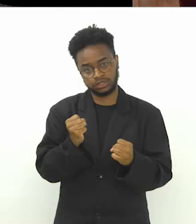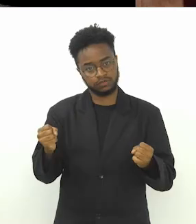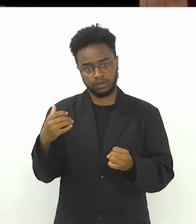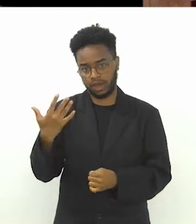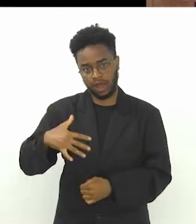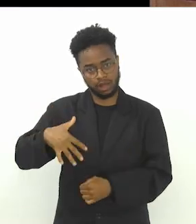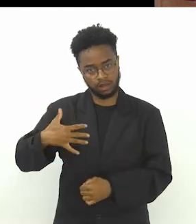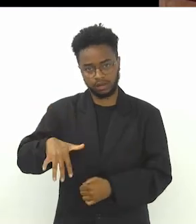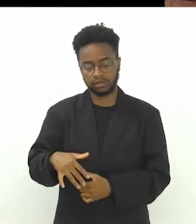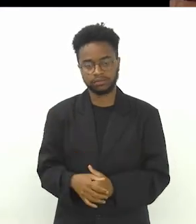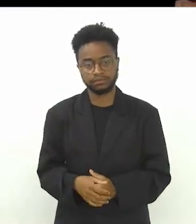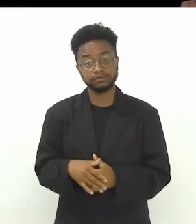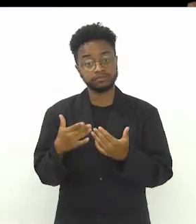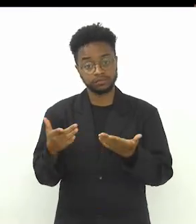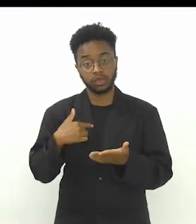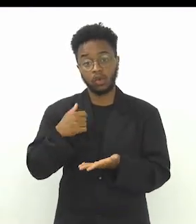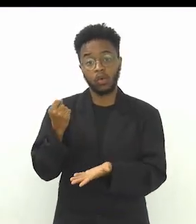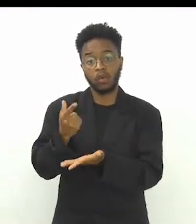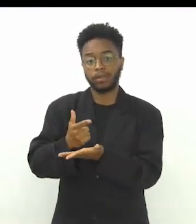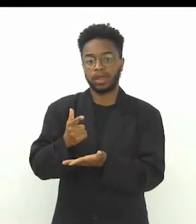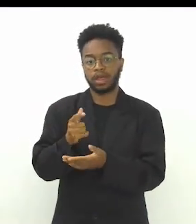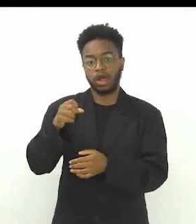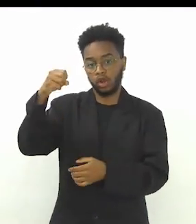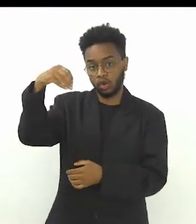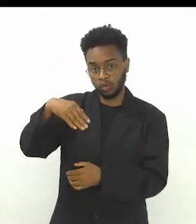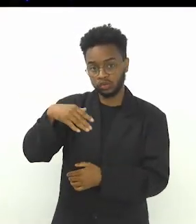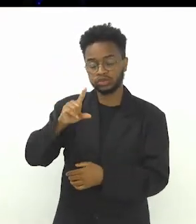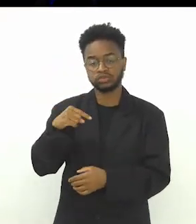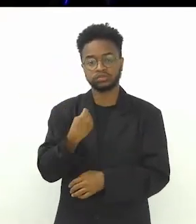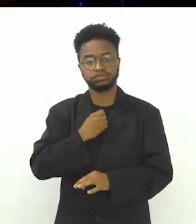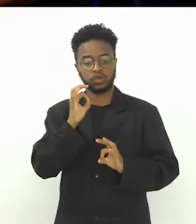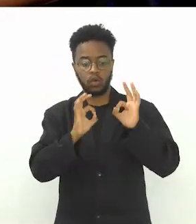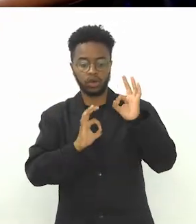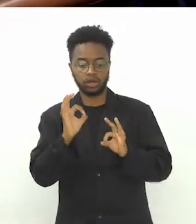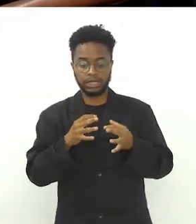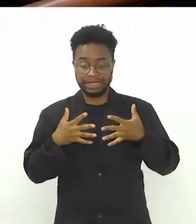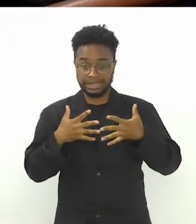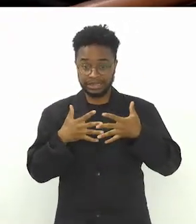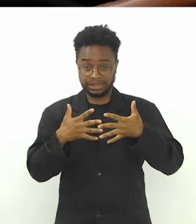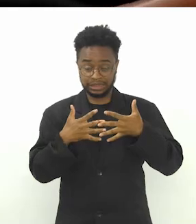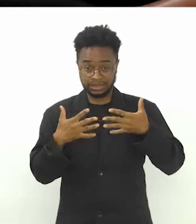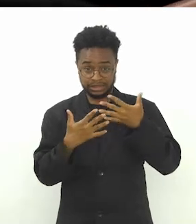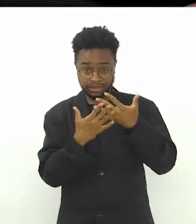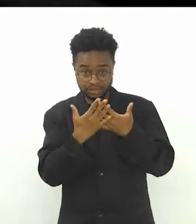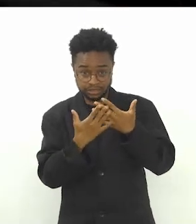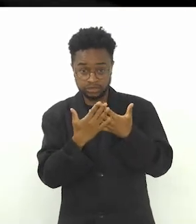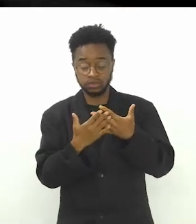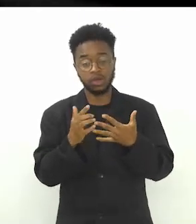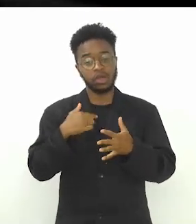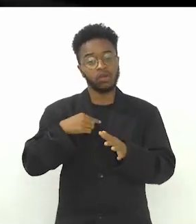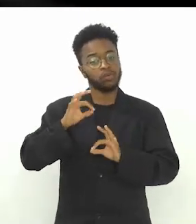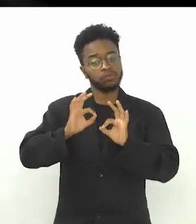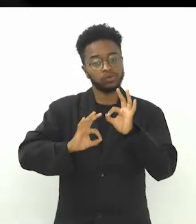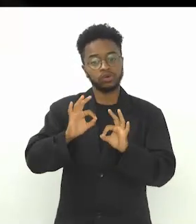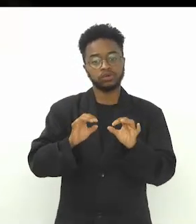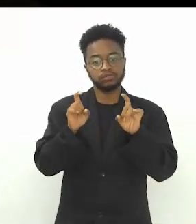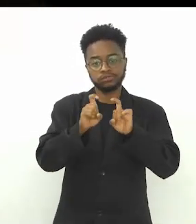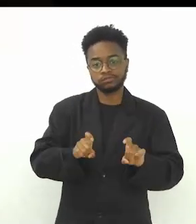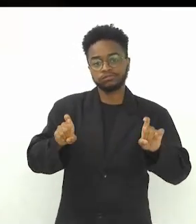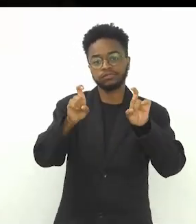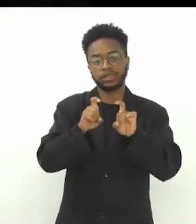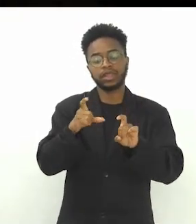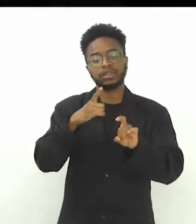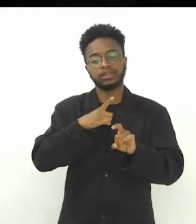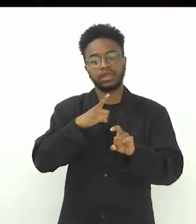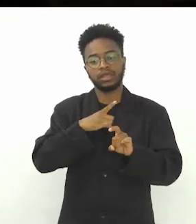impossível financeiramente. Eu importei os LEDs e a gente montou esse tecido aqui e eu fui com um computador dentro daquela